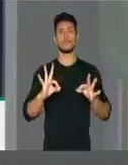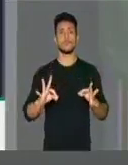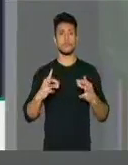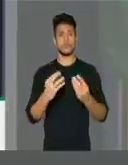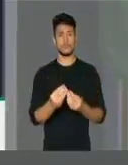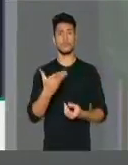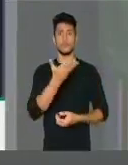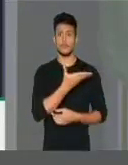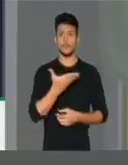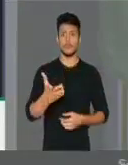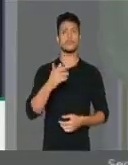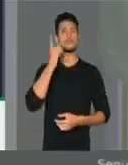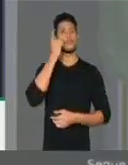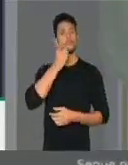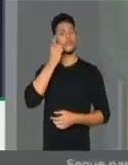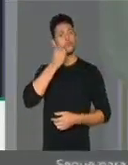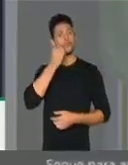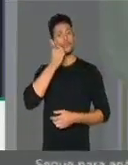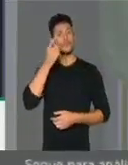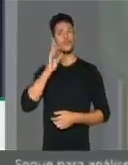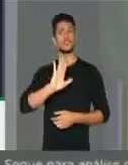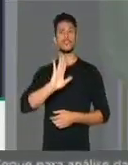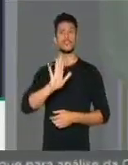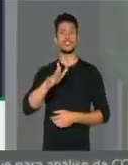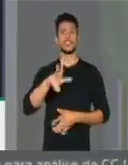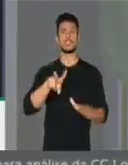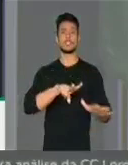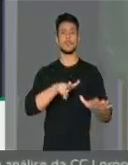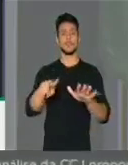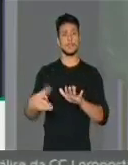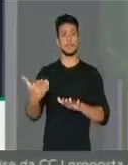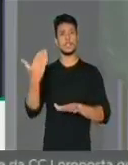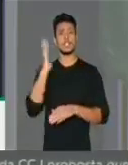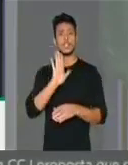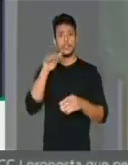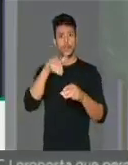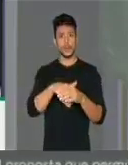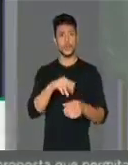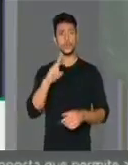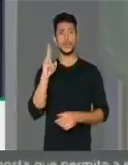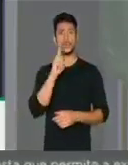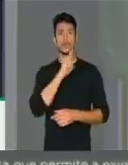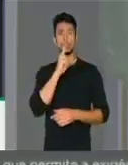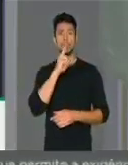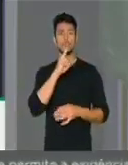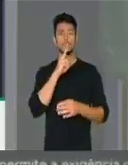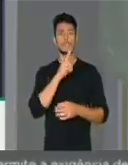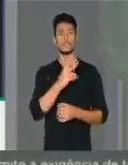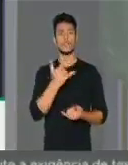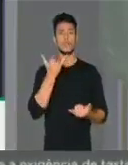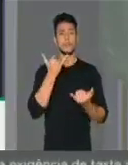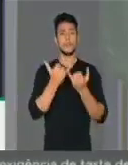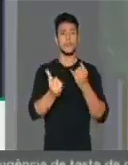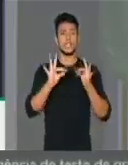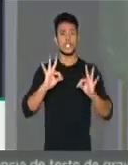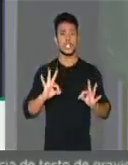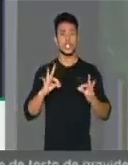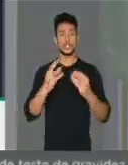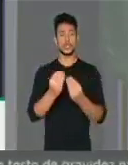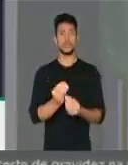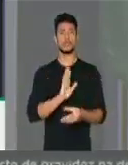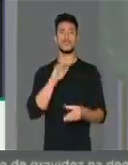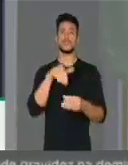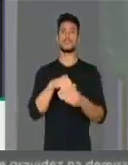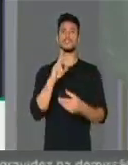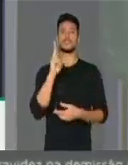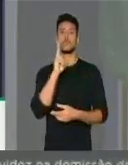os nobres deputados que na semana passada votaram a urgência, praticamente a unanimidade dessa casa,